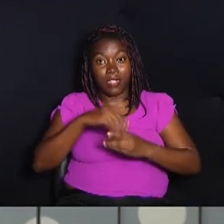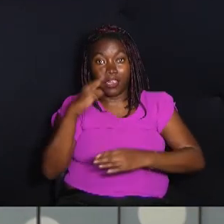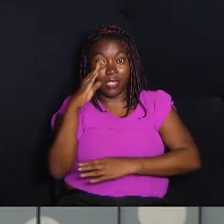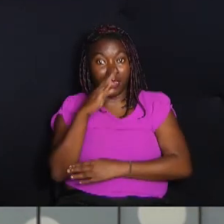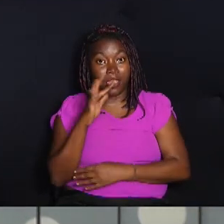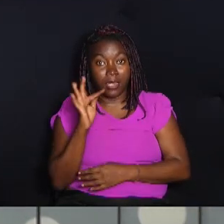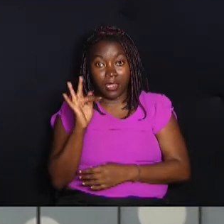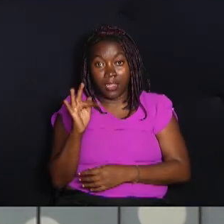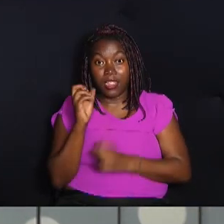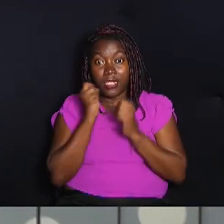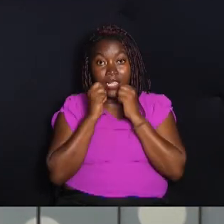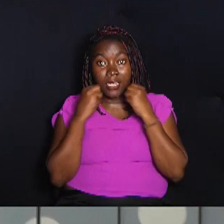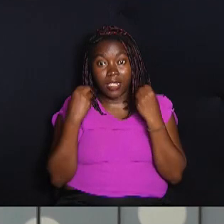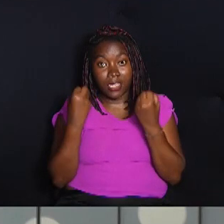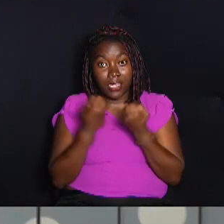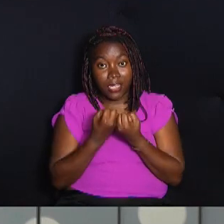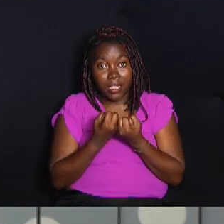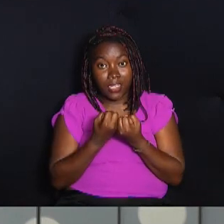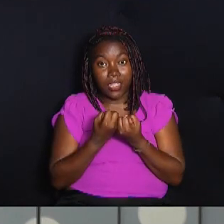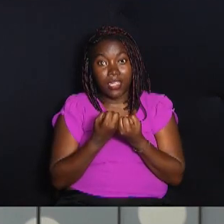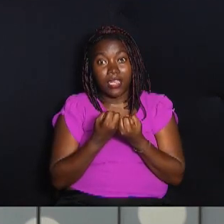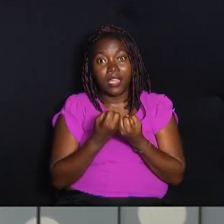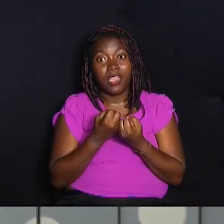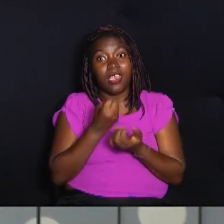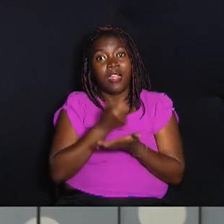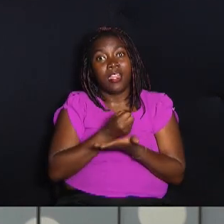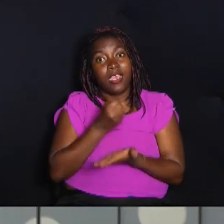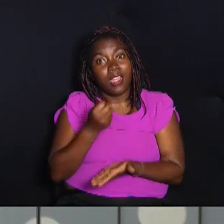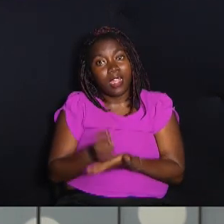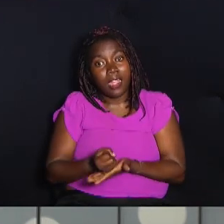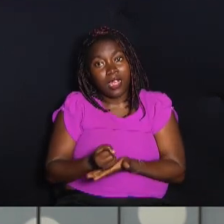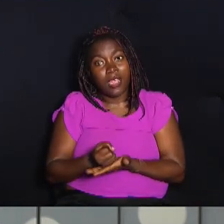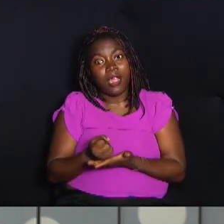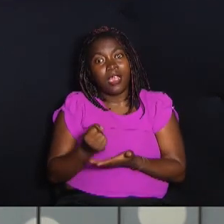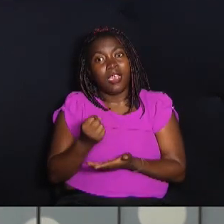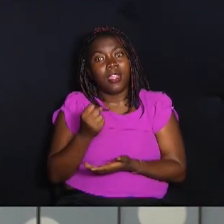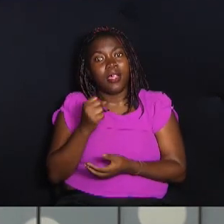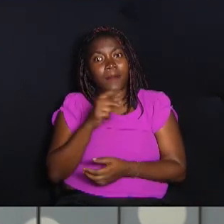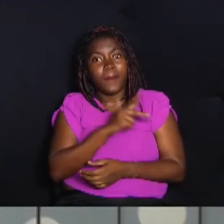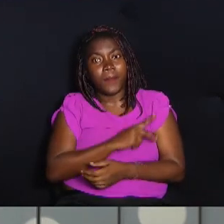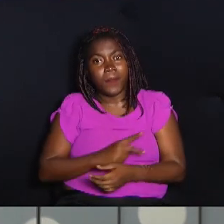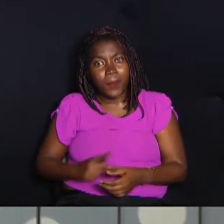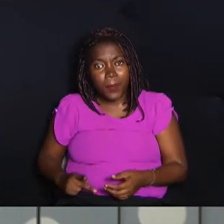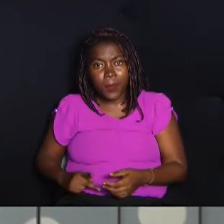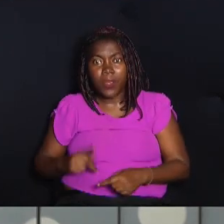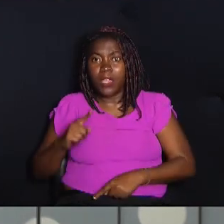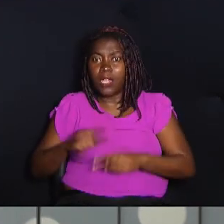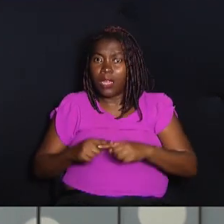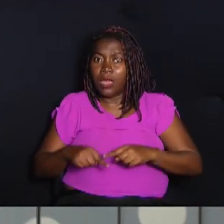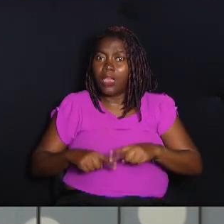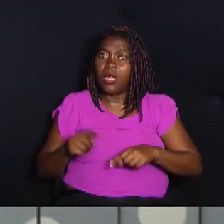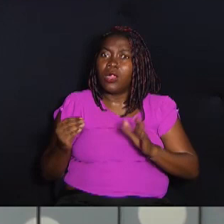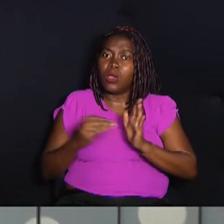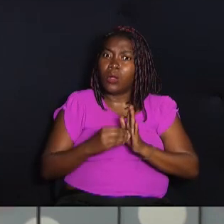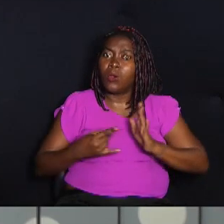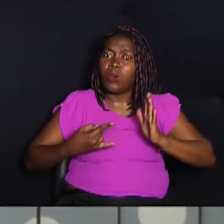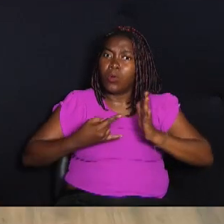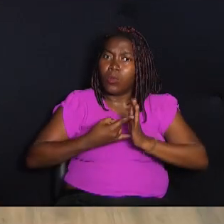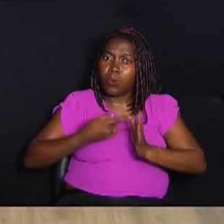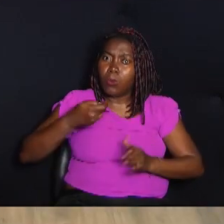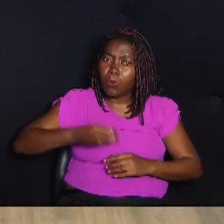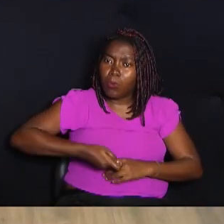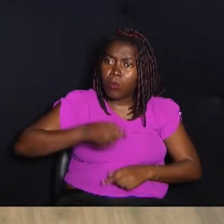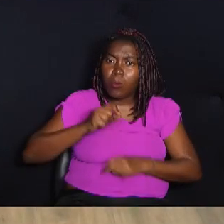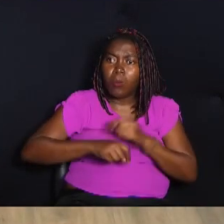Senado, ser sancionado por um presidente, tipificar, colocar no Código Penal o que é o bullying, o que é o